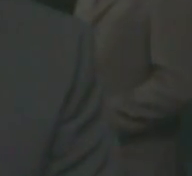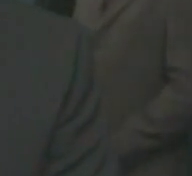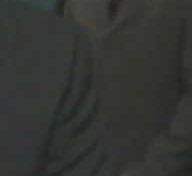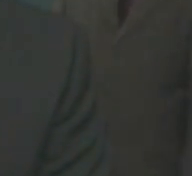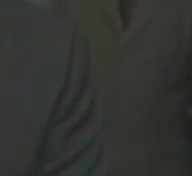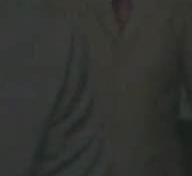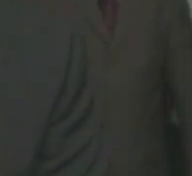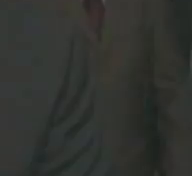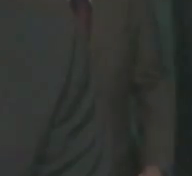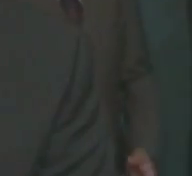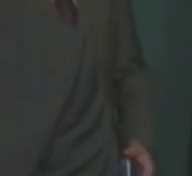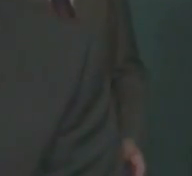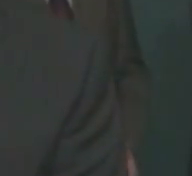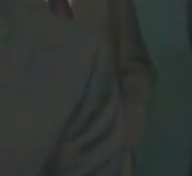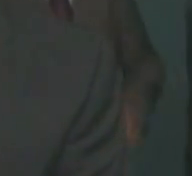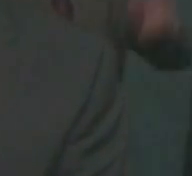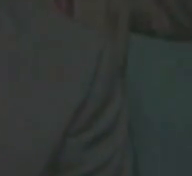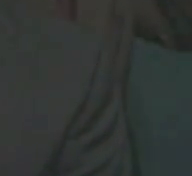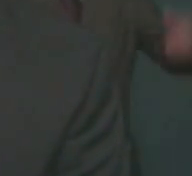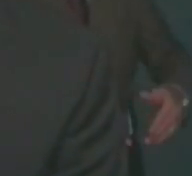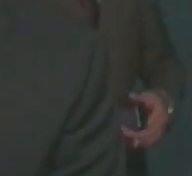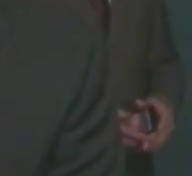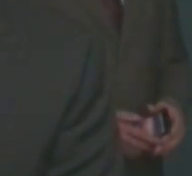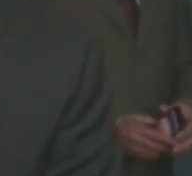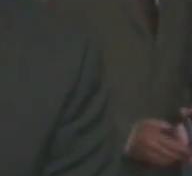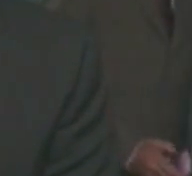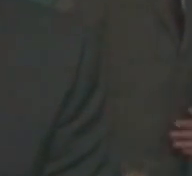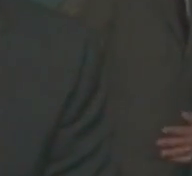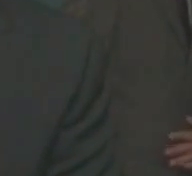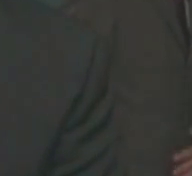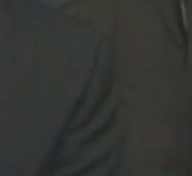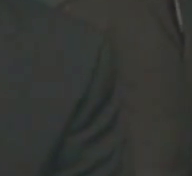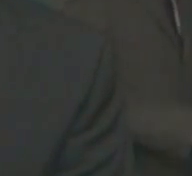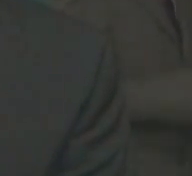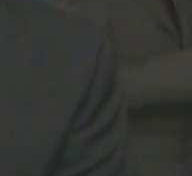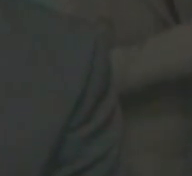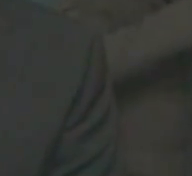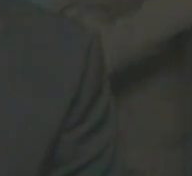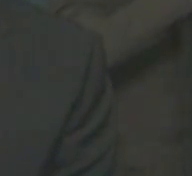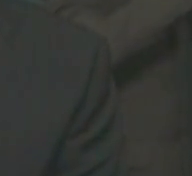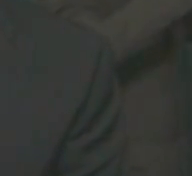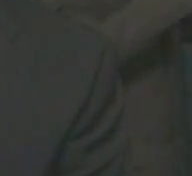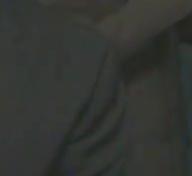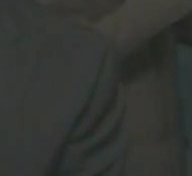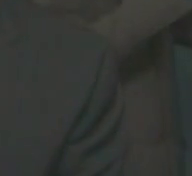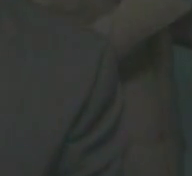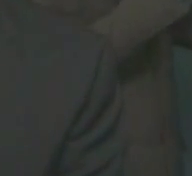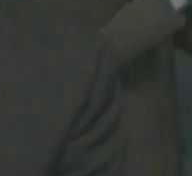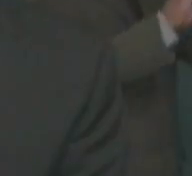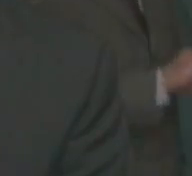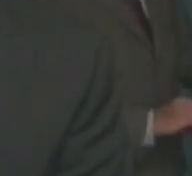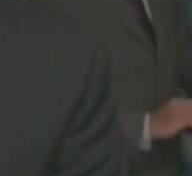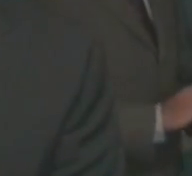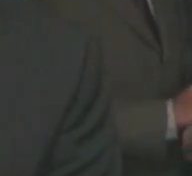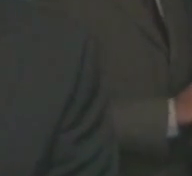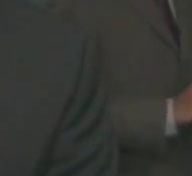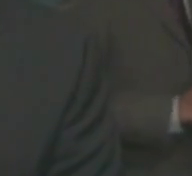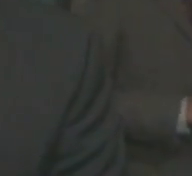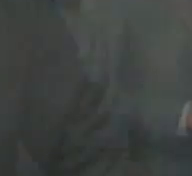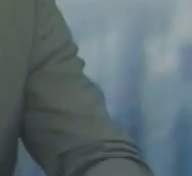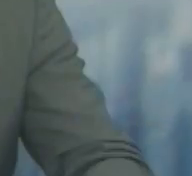com uma bancada forte dessa, os Inhamuns bem representados têm obrigação de dar uma resposta ao povo sofrido do sertão dos